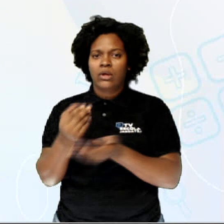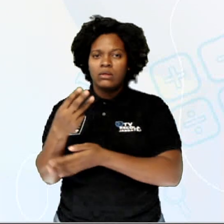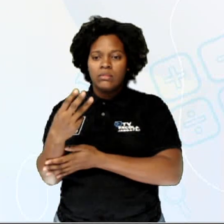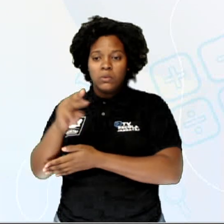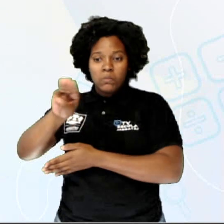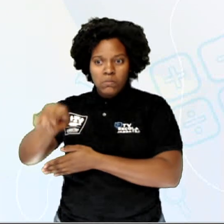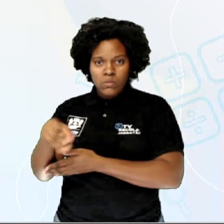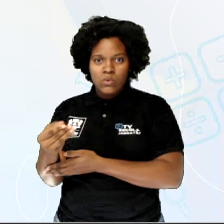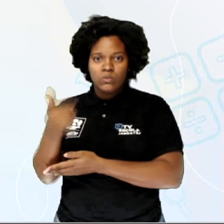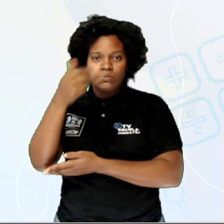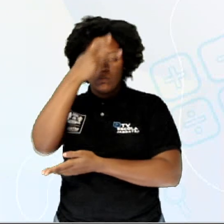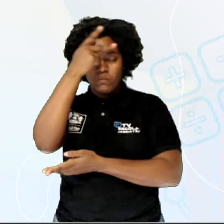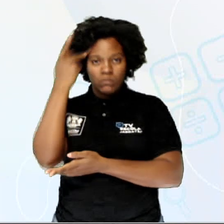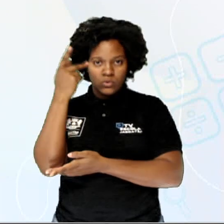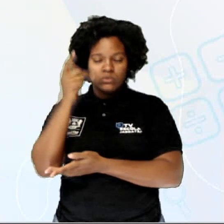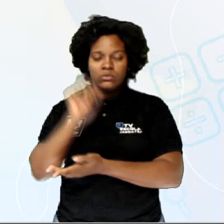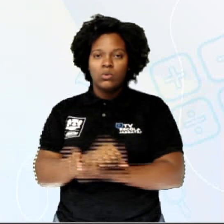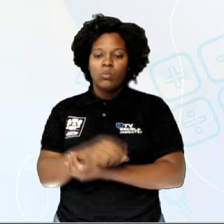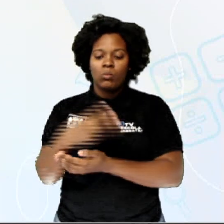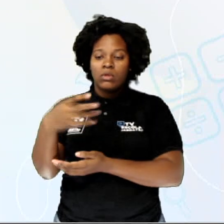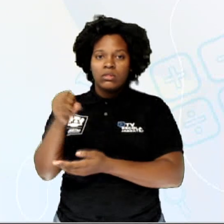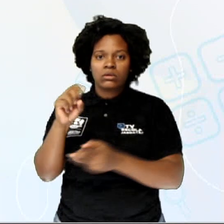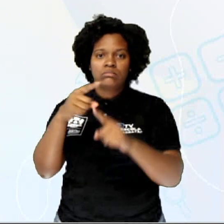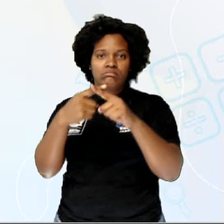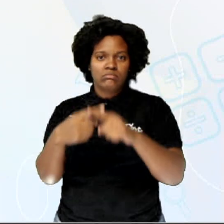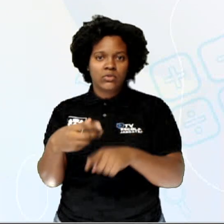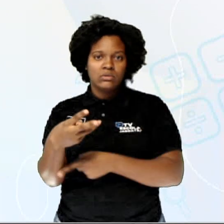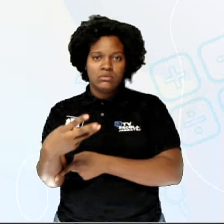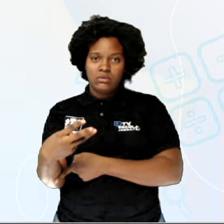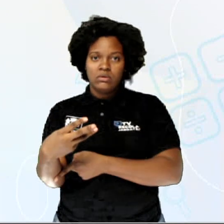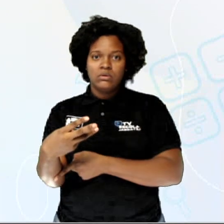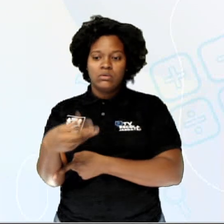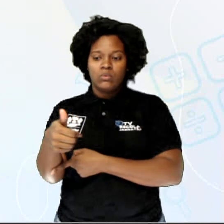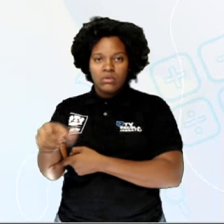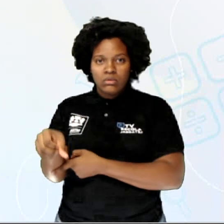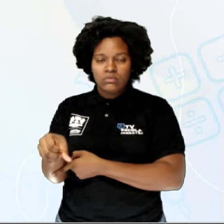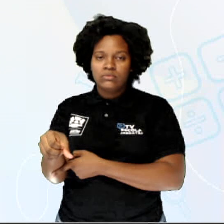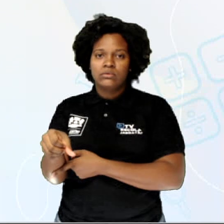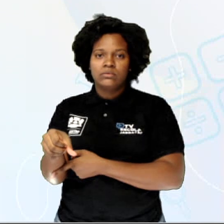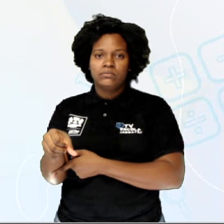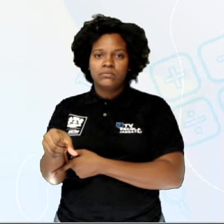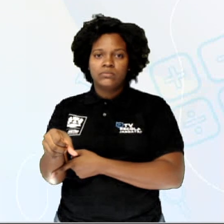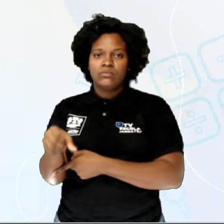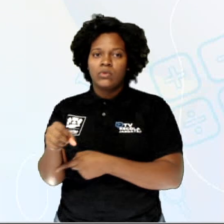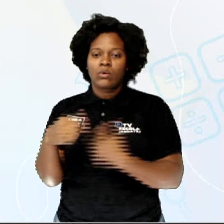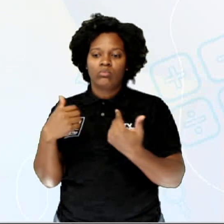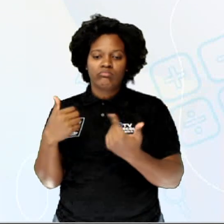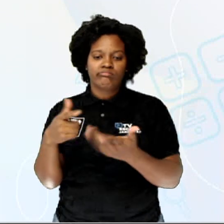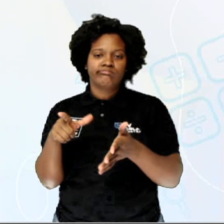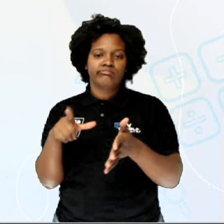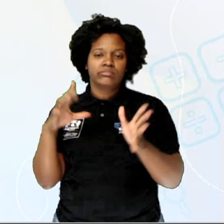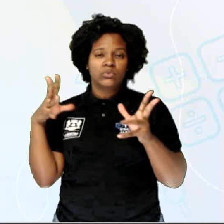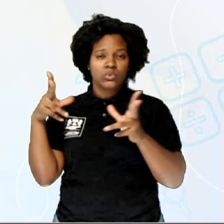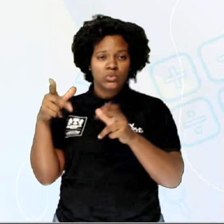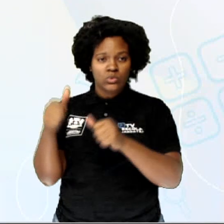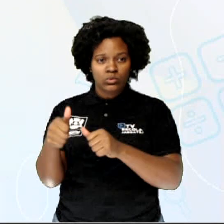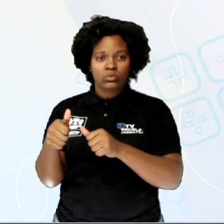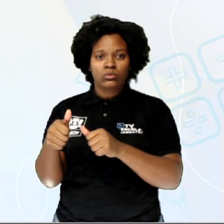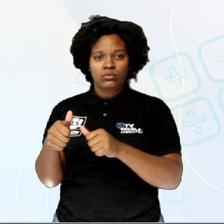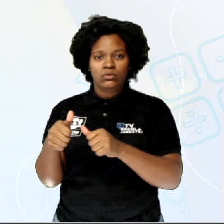eu pegar esses 177 milhões e dividir por 59, eu chego ao resultado de 3, né? Ou seja, para